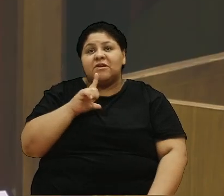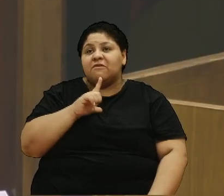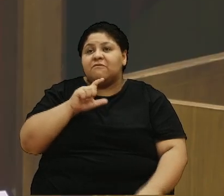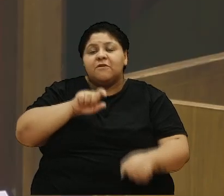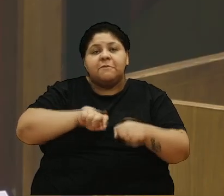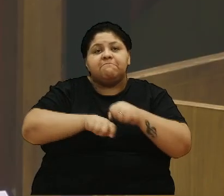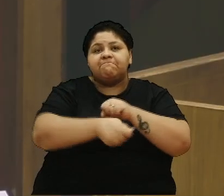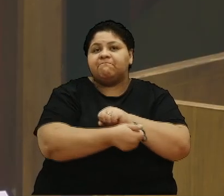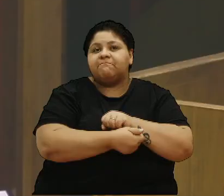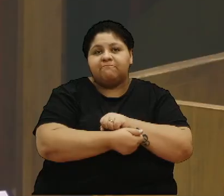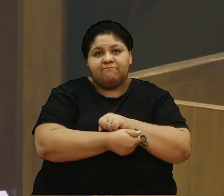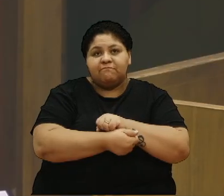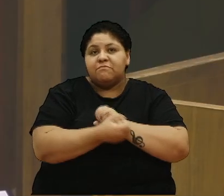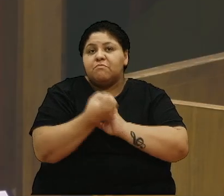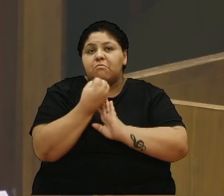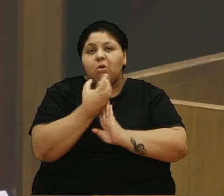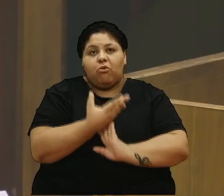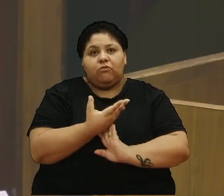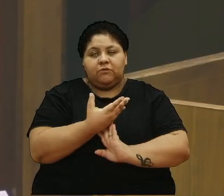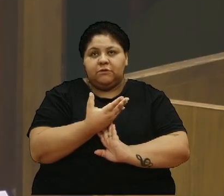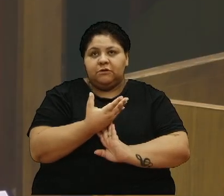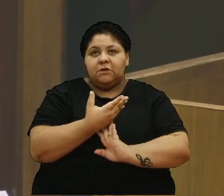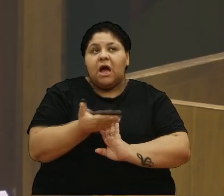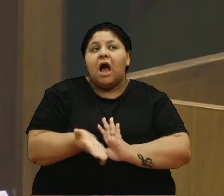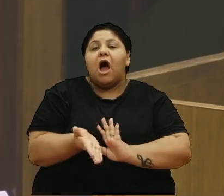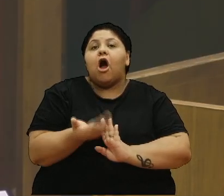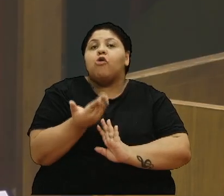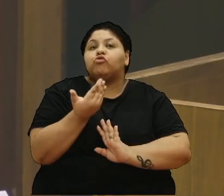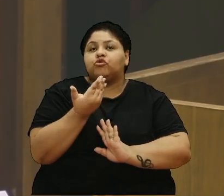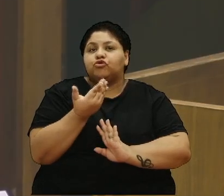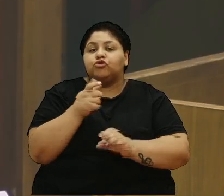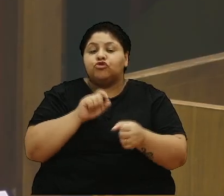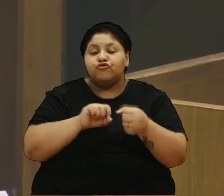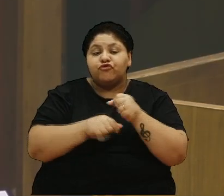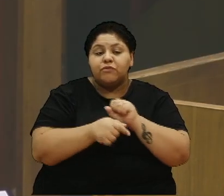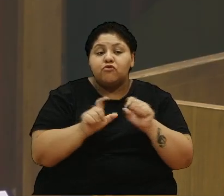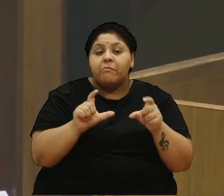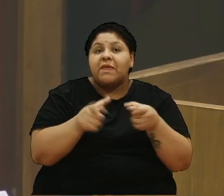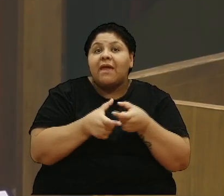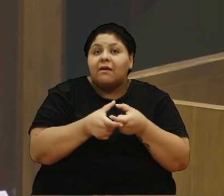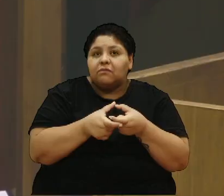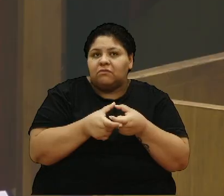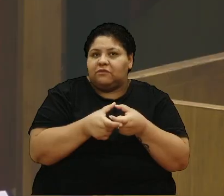investimentos vultuosos. São investimentos pequenos.